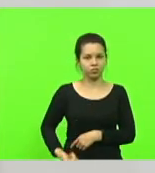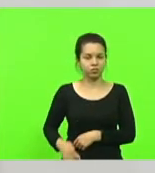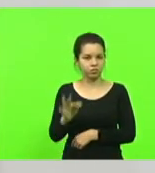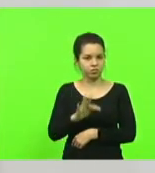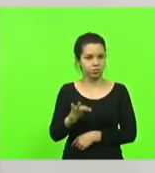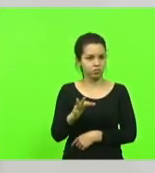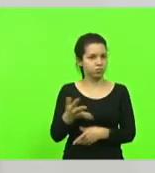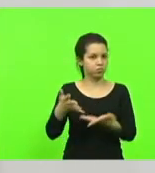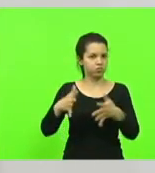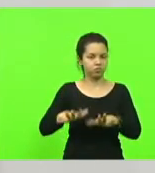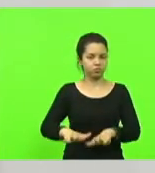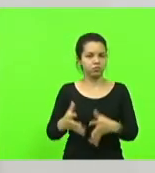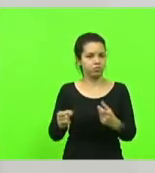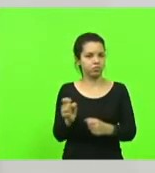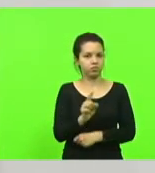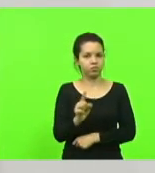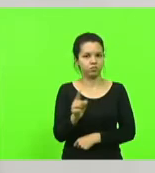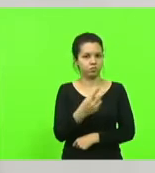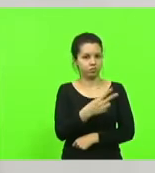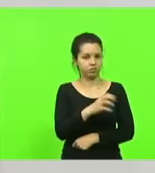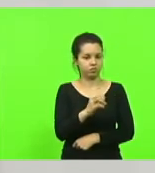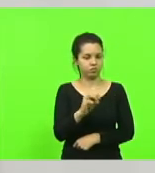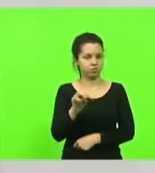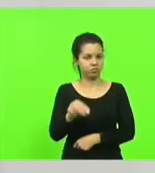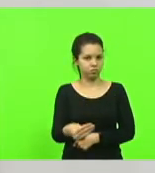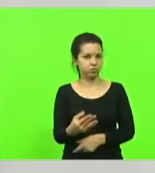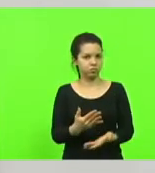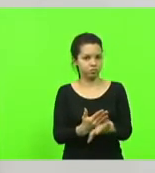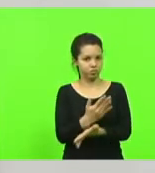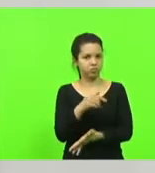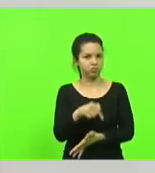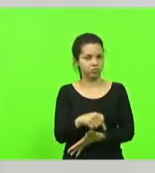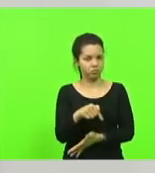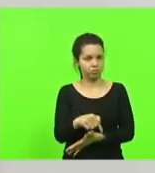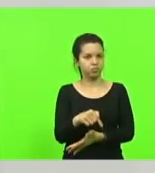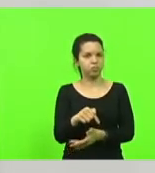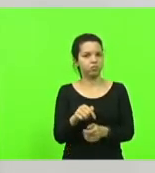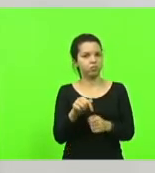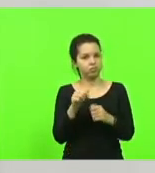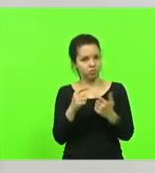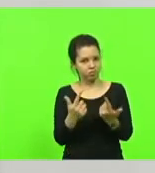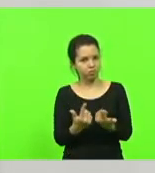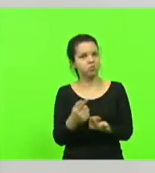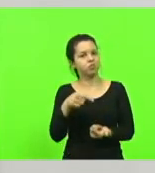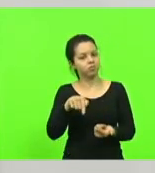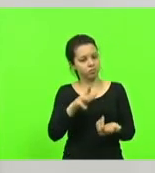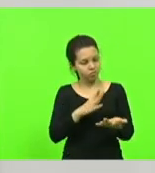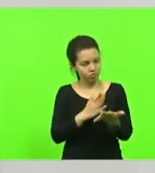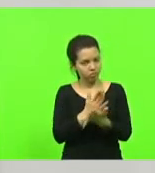esses 200 milhões que nós tínhamos aprovado aqui. E nós aprovamos aqui novamente.